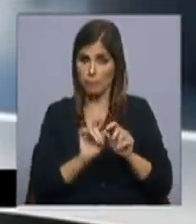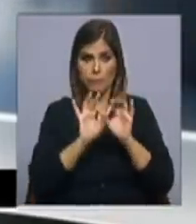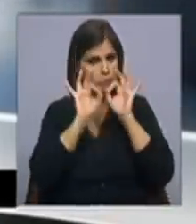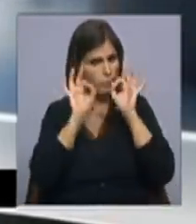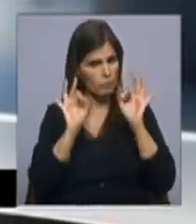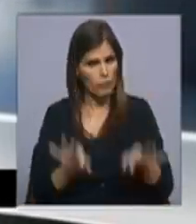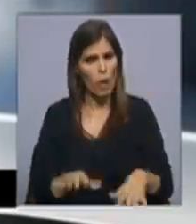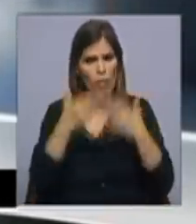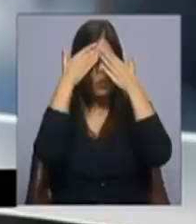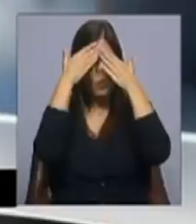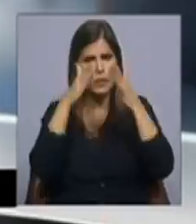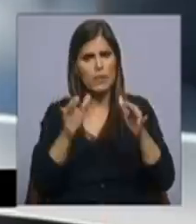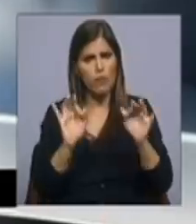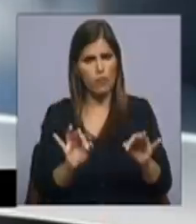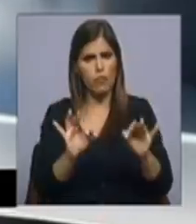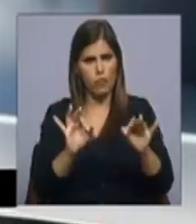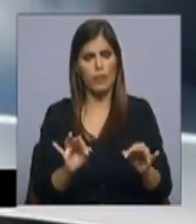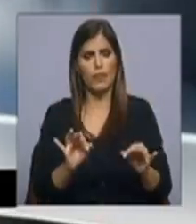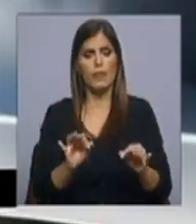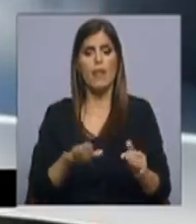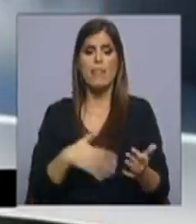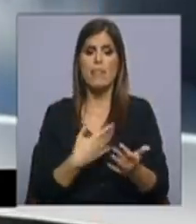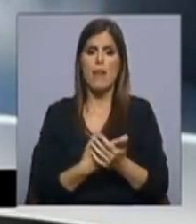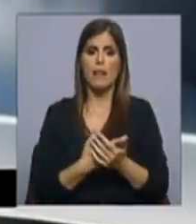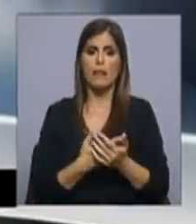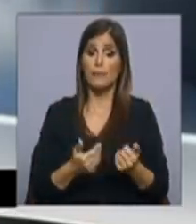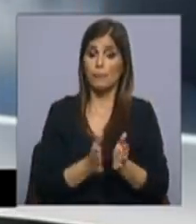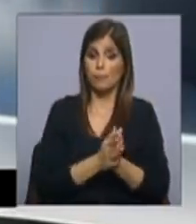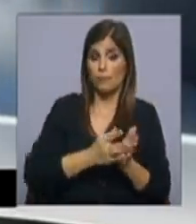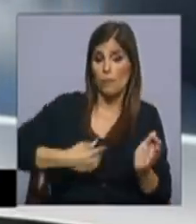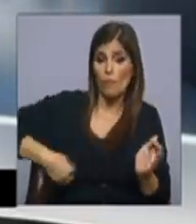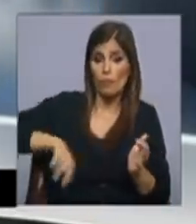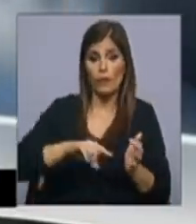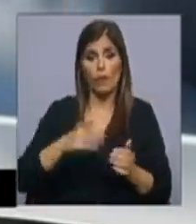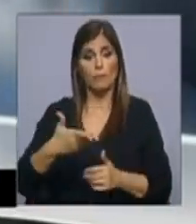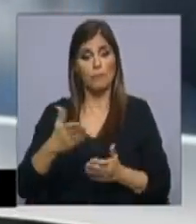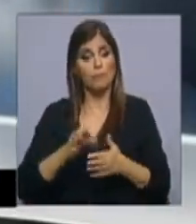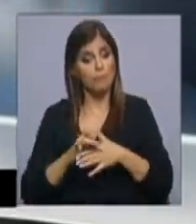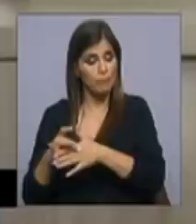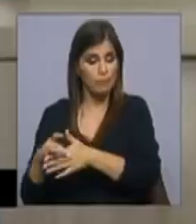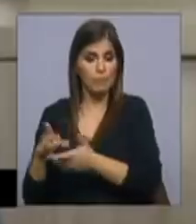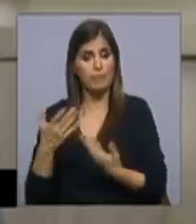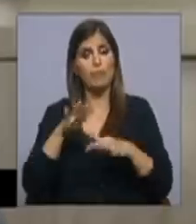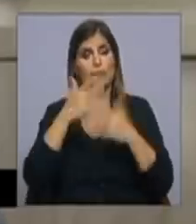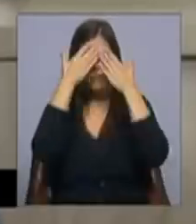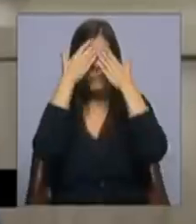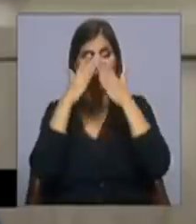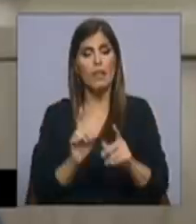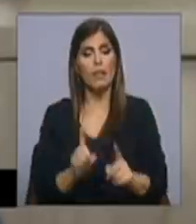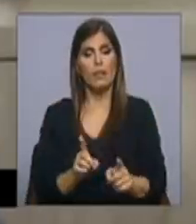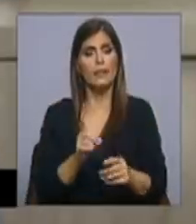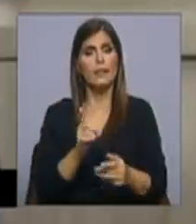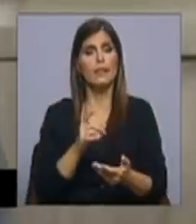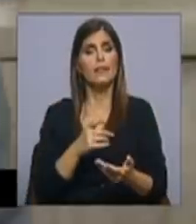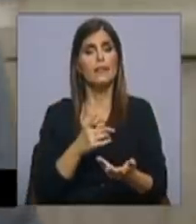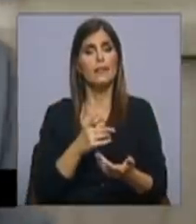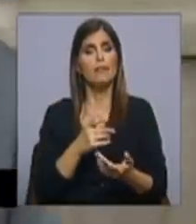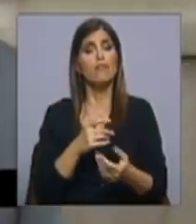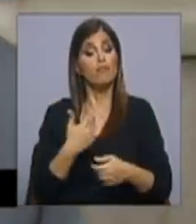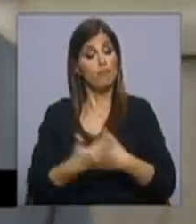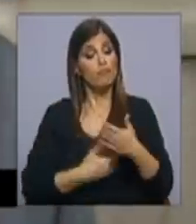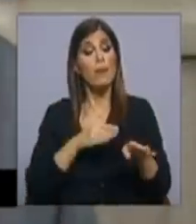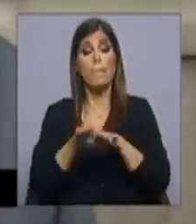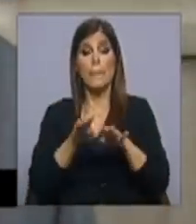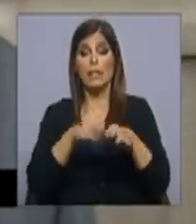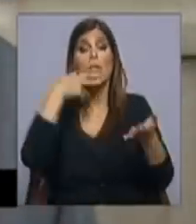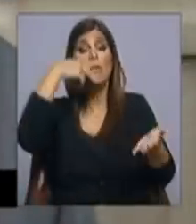efetivamente, ela tem que garantir a todos nós o direito de ir e vir, mas a democracia ela só será exercitada